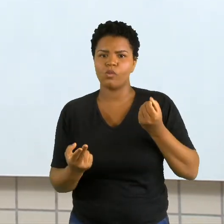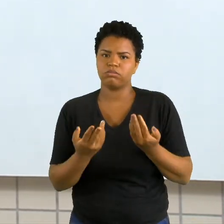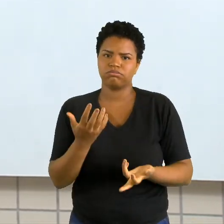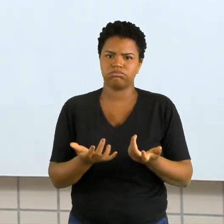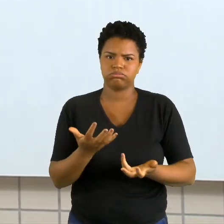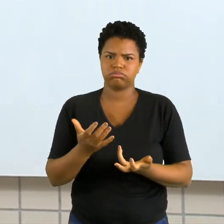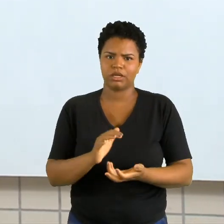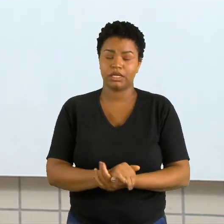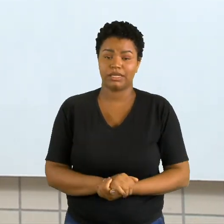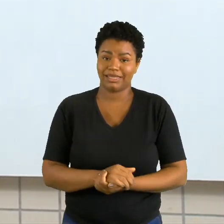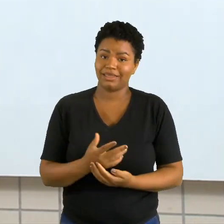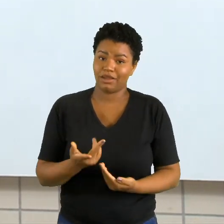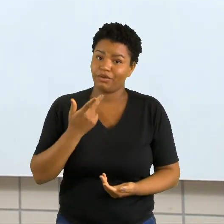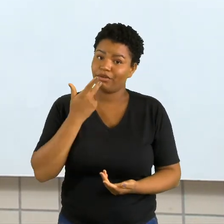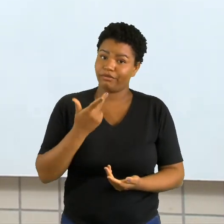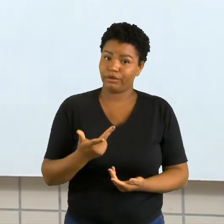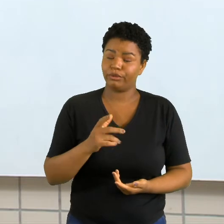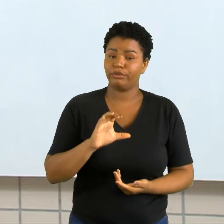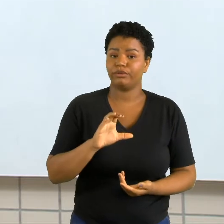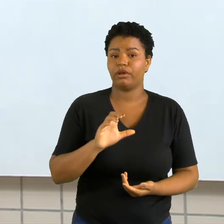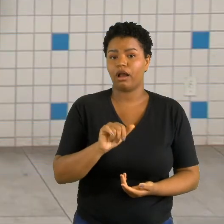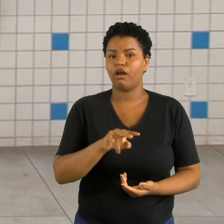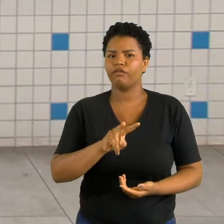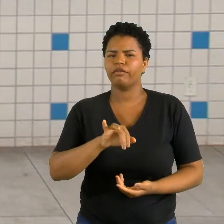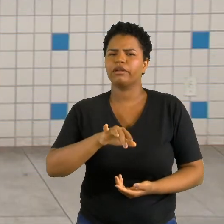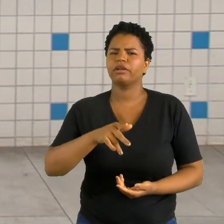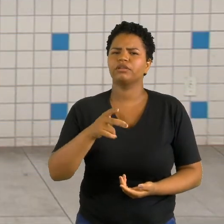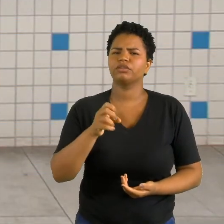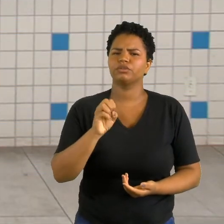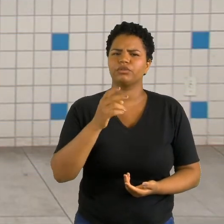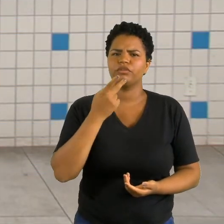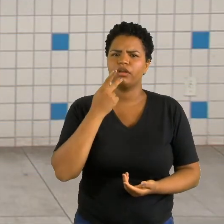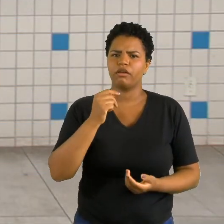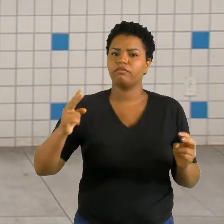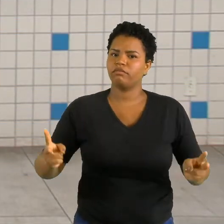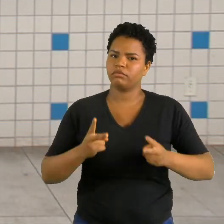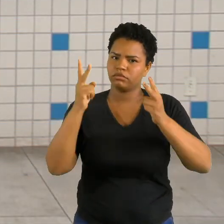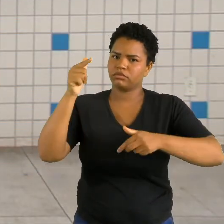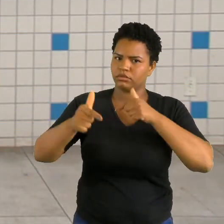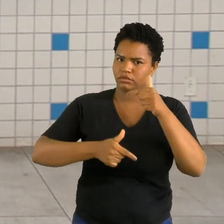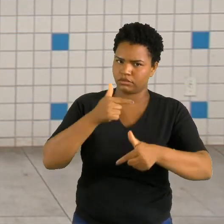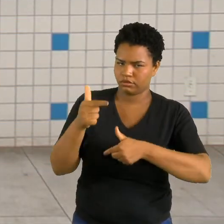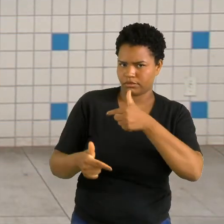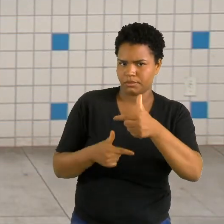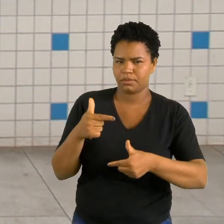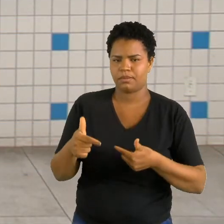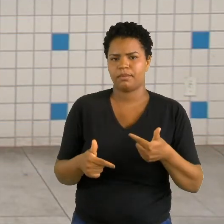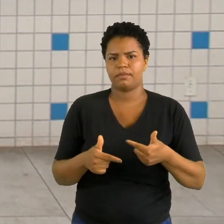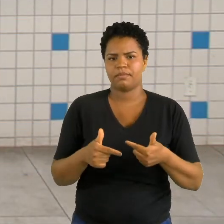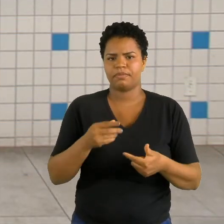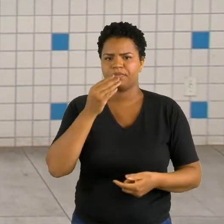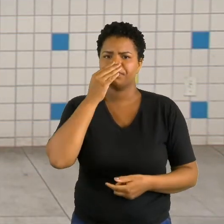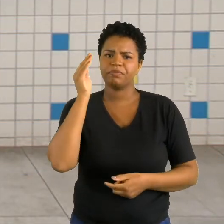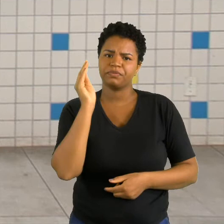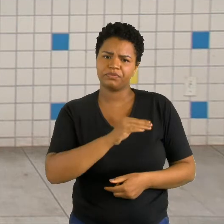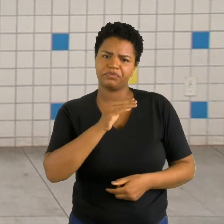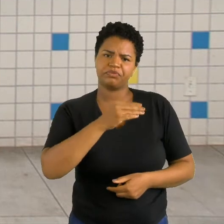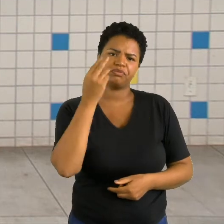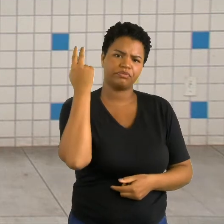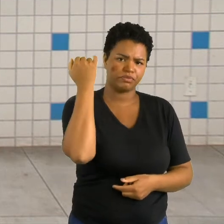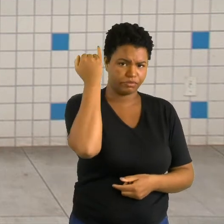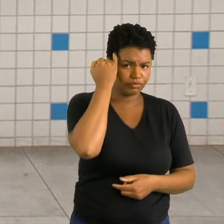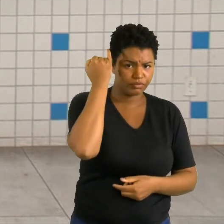Calvinista. Tá, a Reforma Calvinista foi criada por um cara chamado João Calvino. Professor, onde surgiu a Reforma Calvinista?